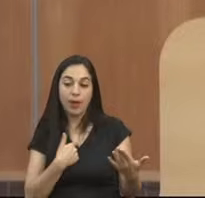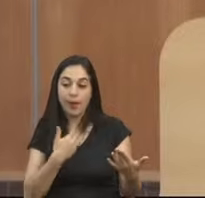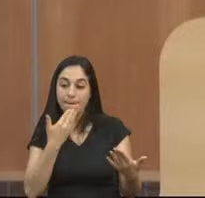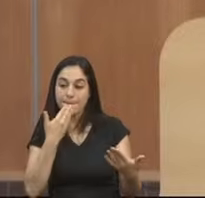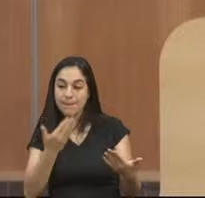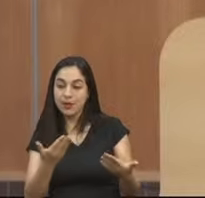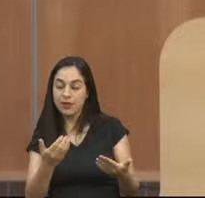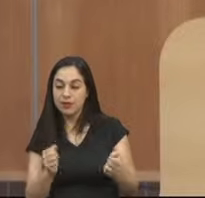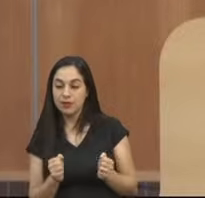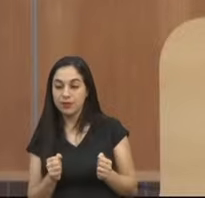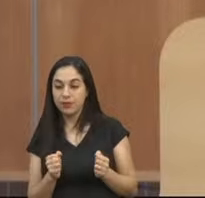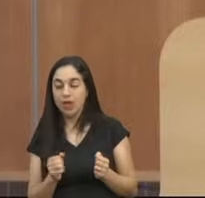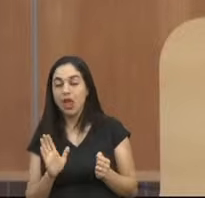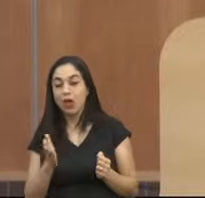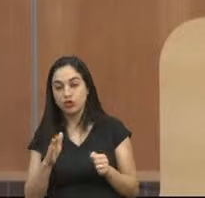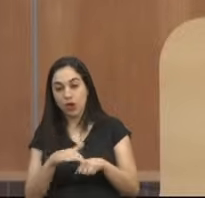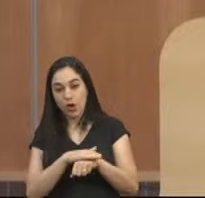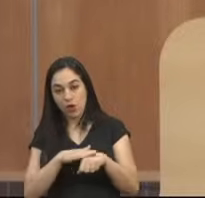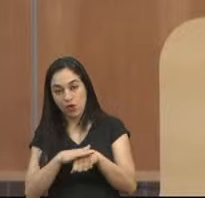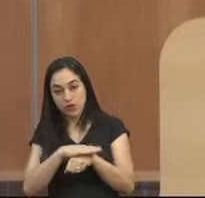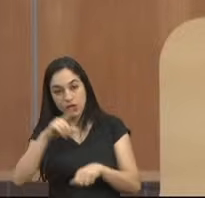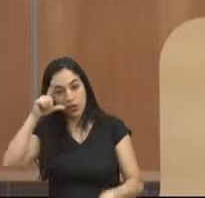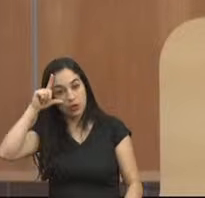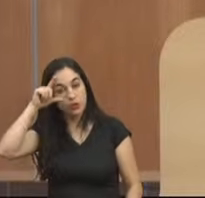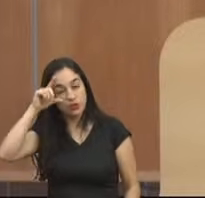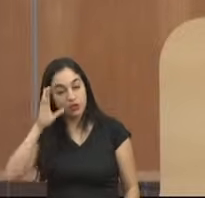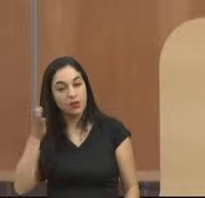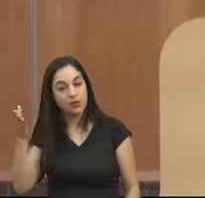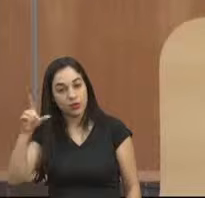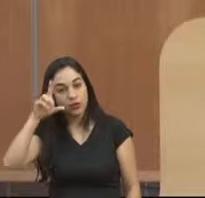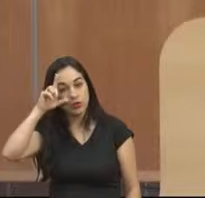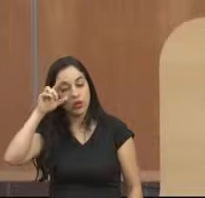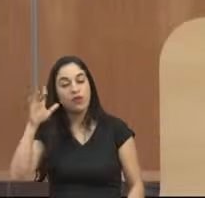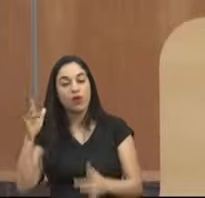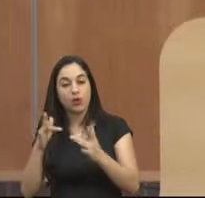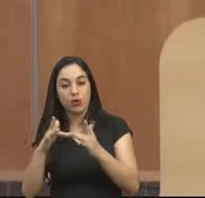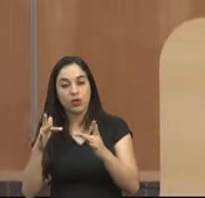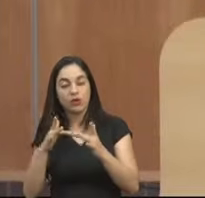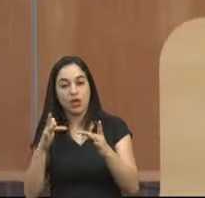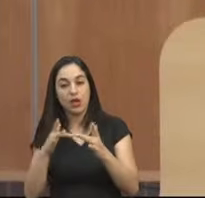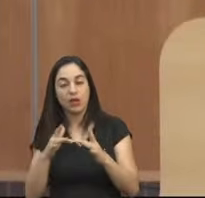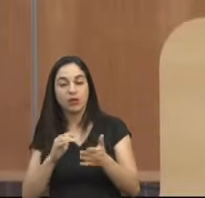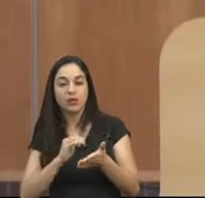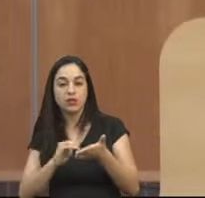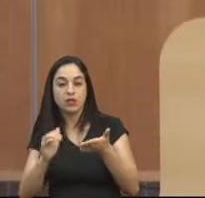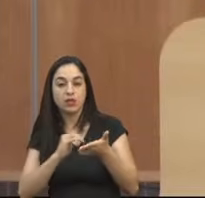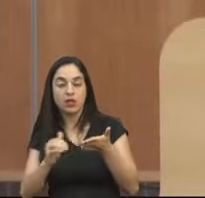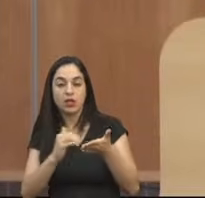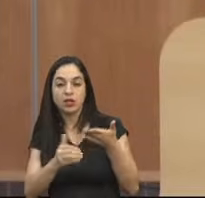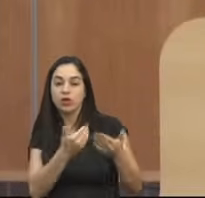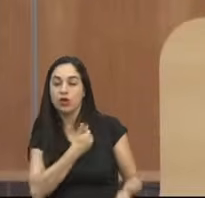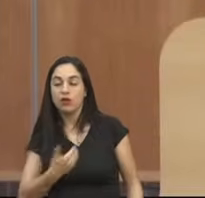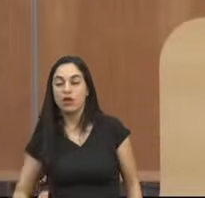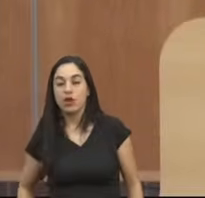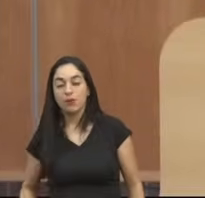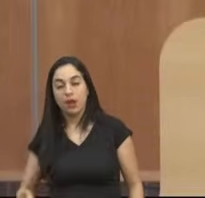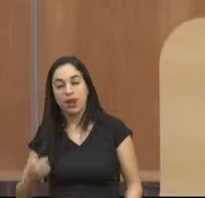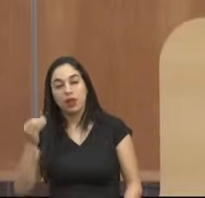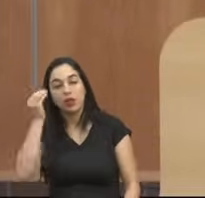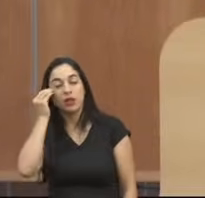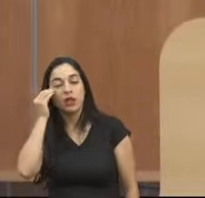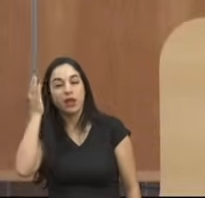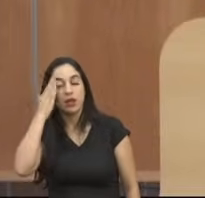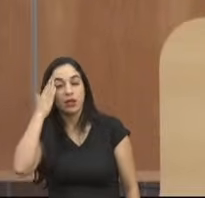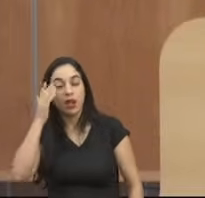gentileza aqui, já falei com o Jean também já se prontificou a entrar em contato com a Secretaria de Governo aqui para tentar entender o que está acontecendo, mas que